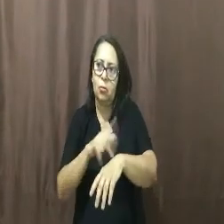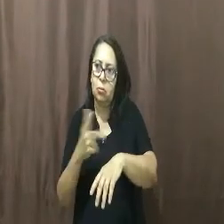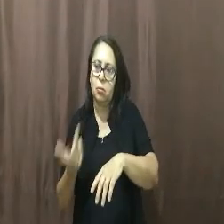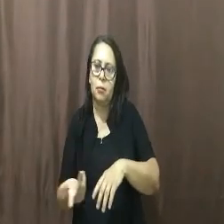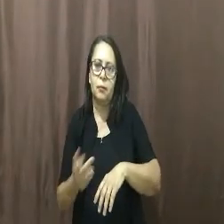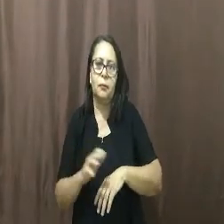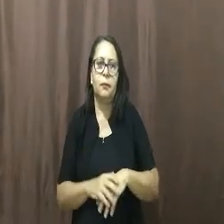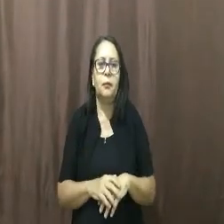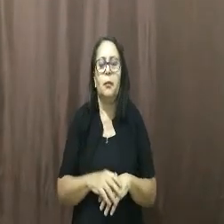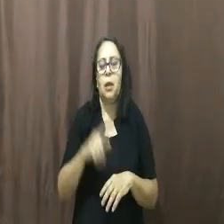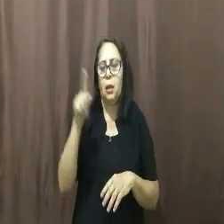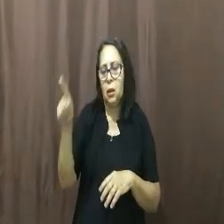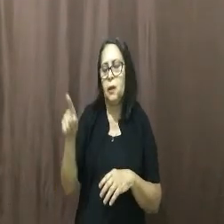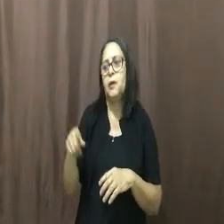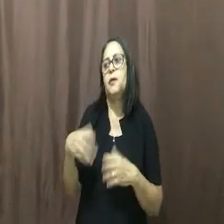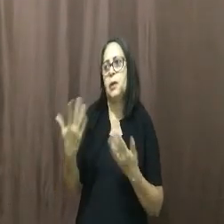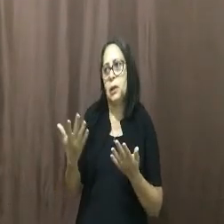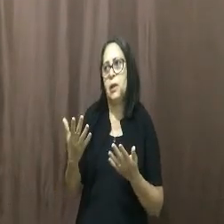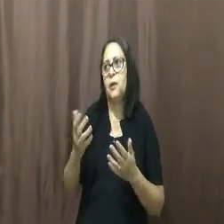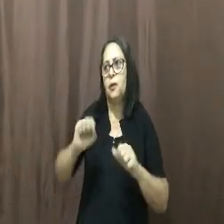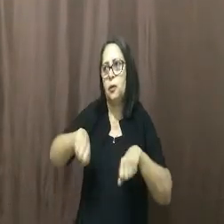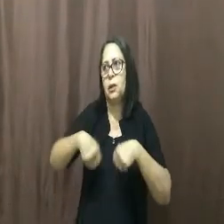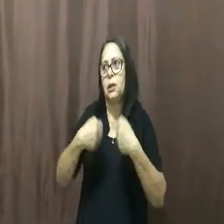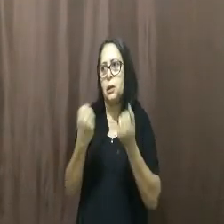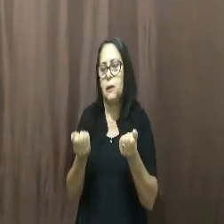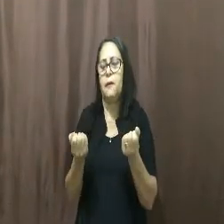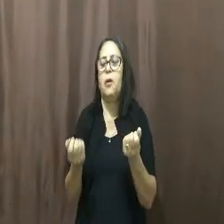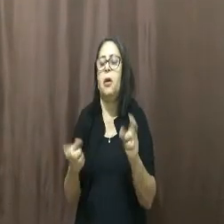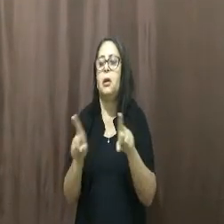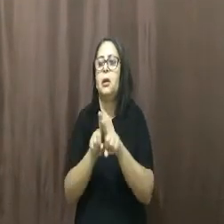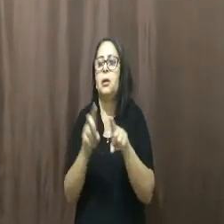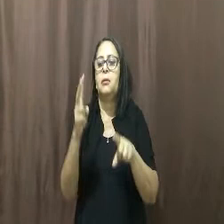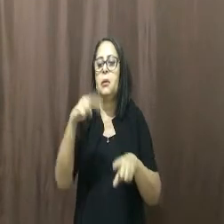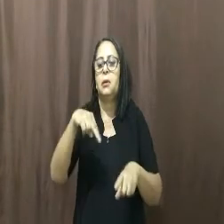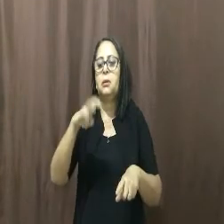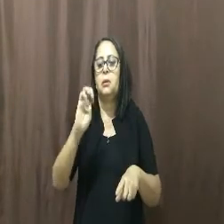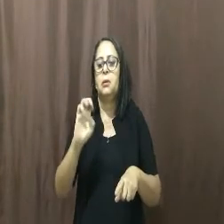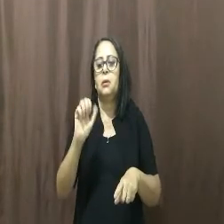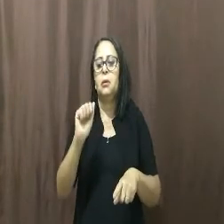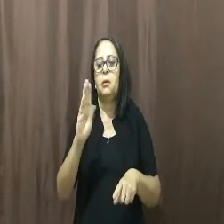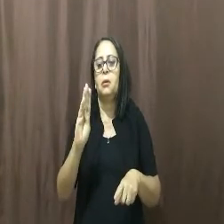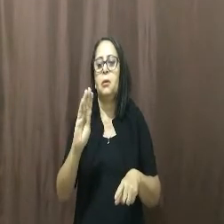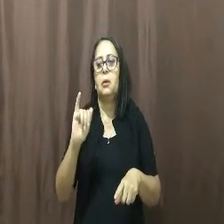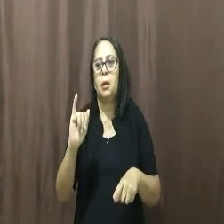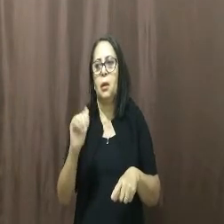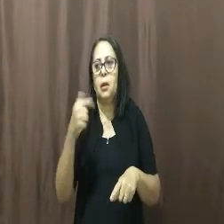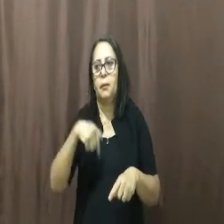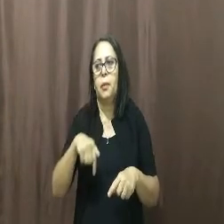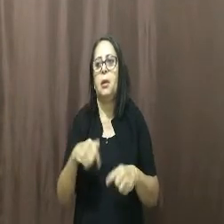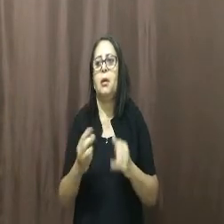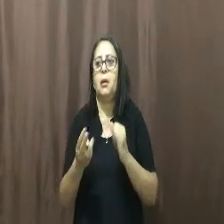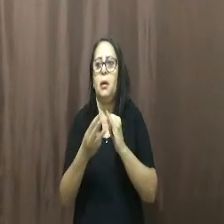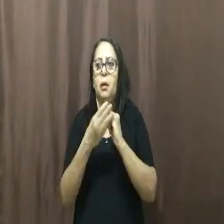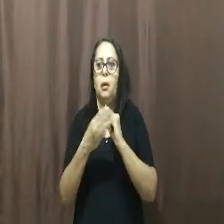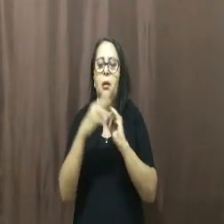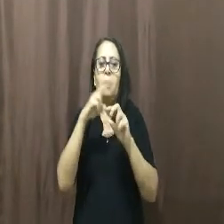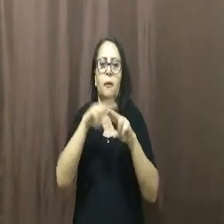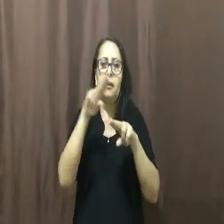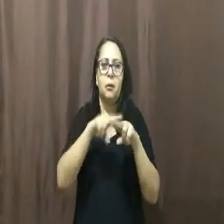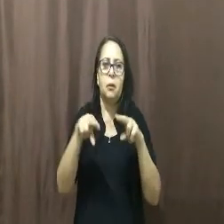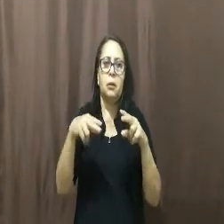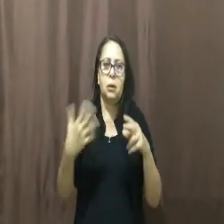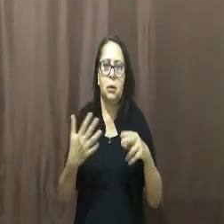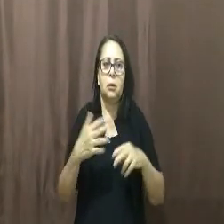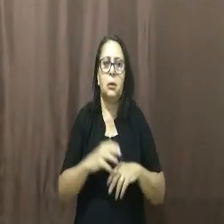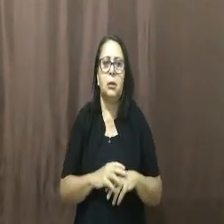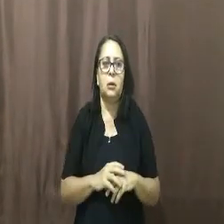grupo. E tem feito isso, o senhor tem feito isso, o NEABI tem feito isso dentro da instituição, NEABI